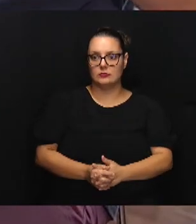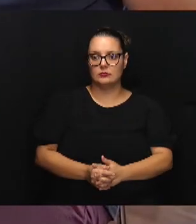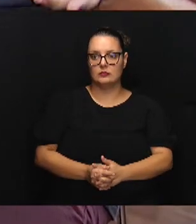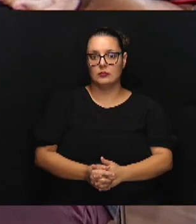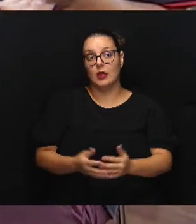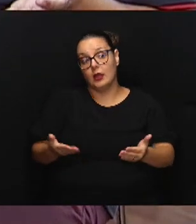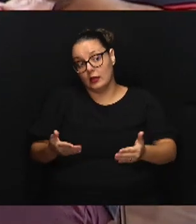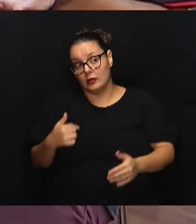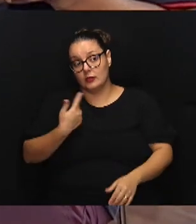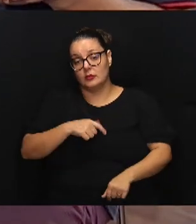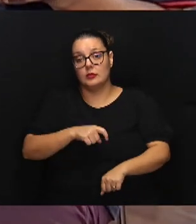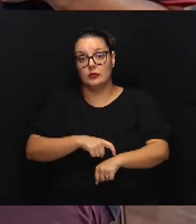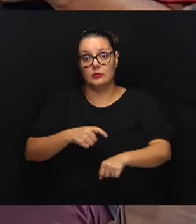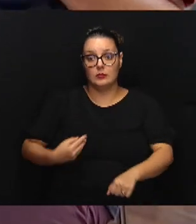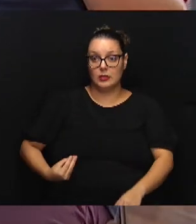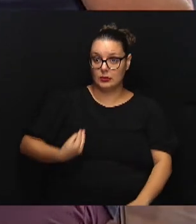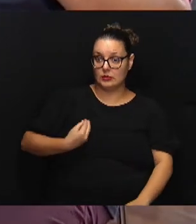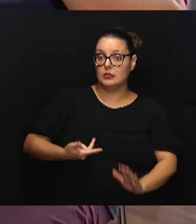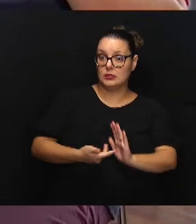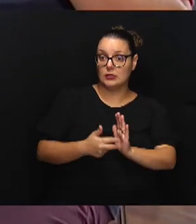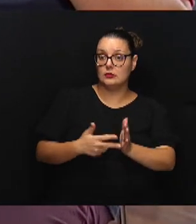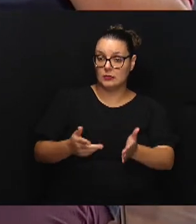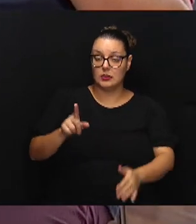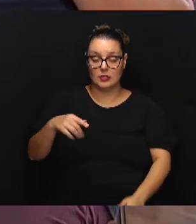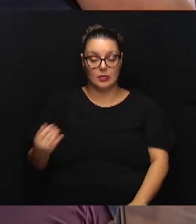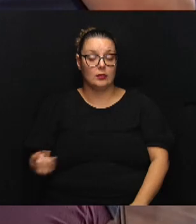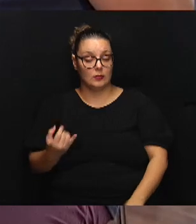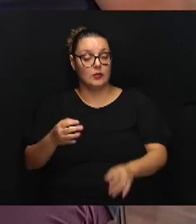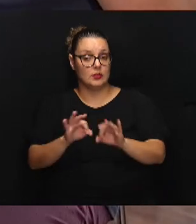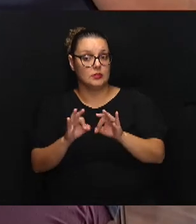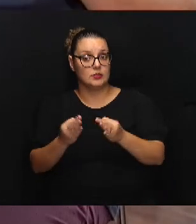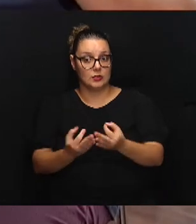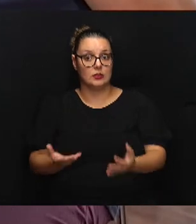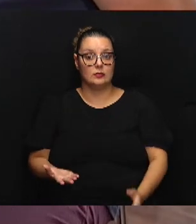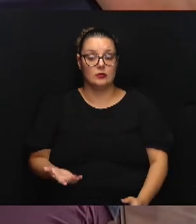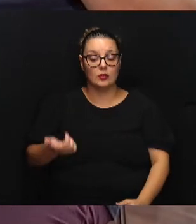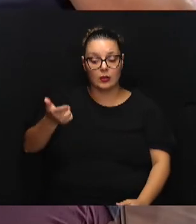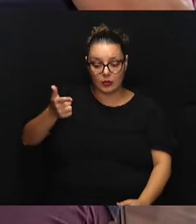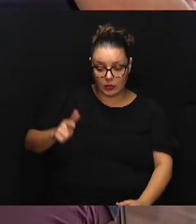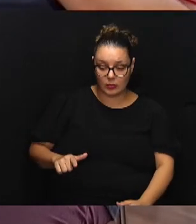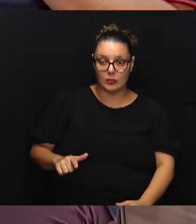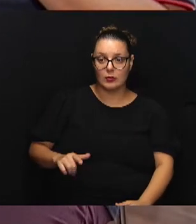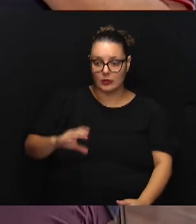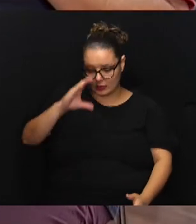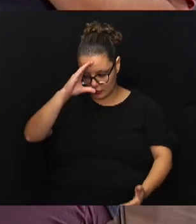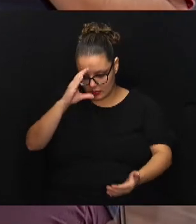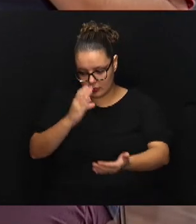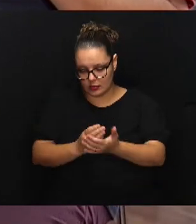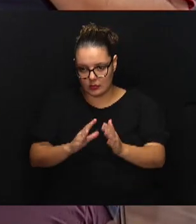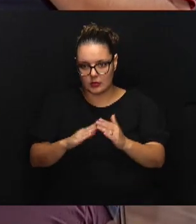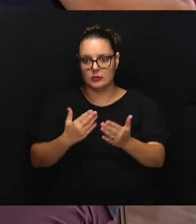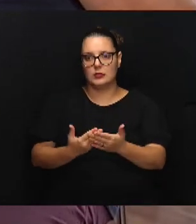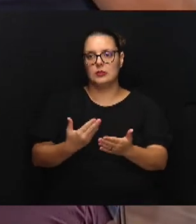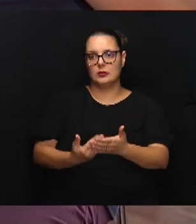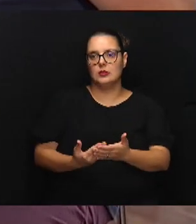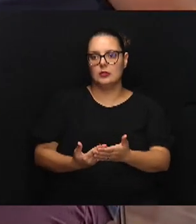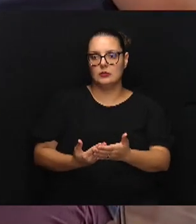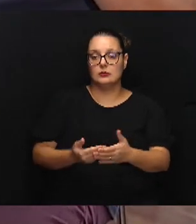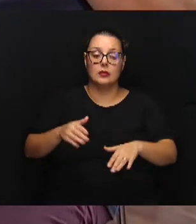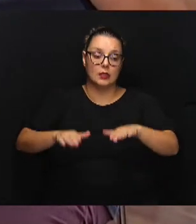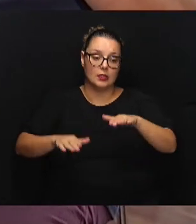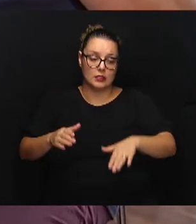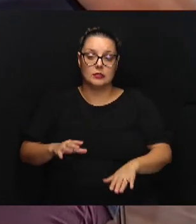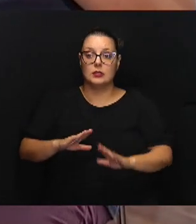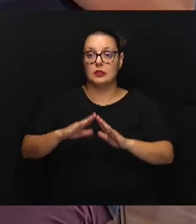estamos vivendo um momento muito importante nesse sentido. E é importante que as famílias continue confiando na escola. Talvez a